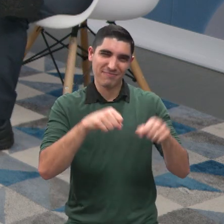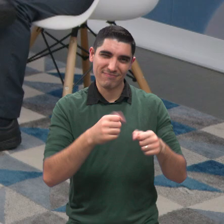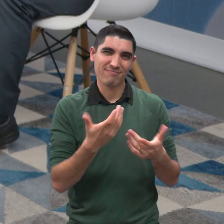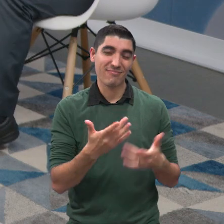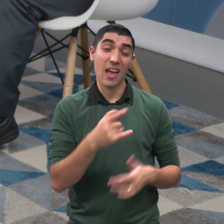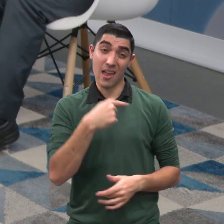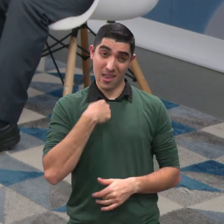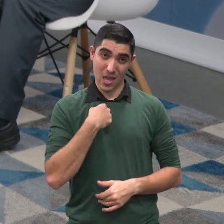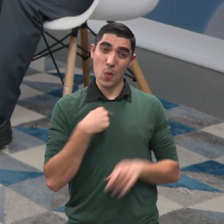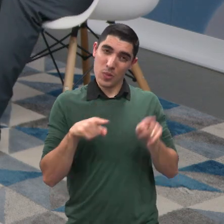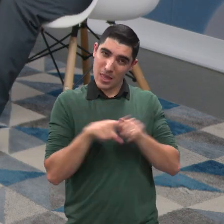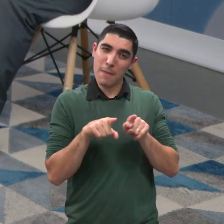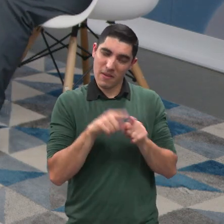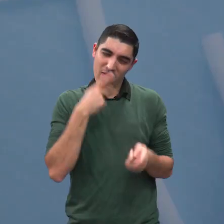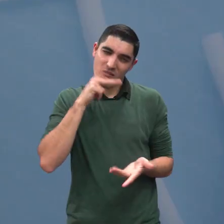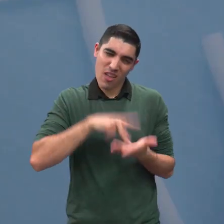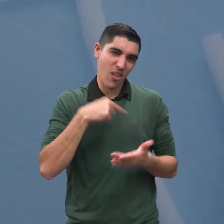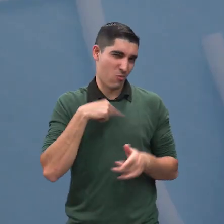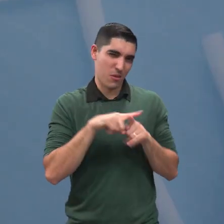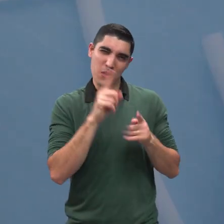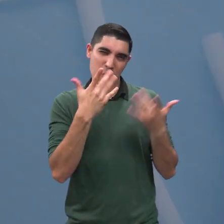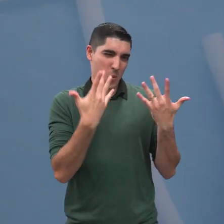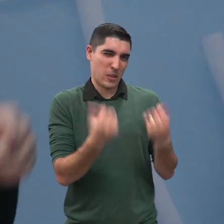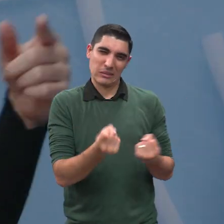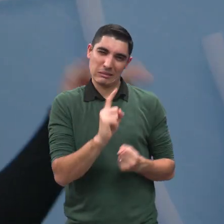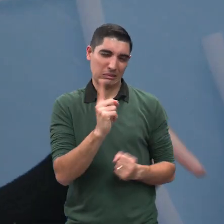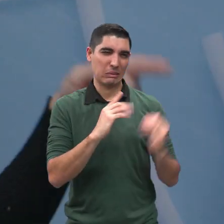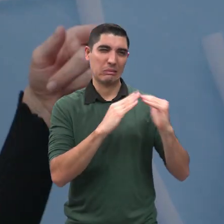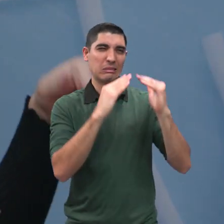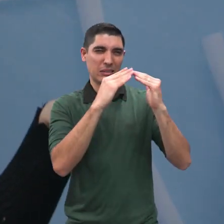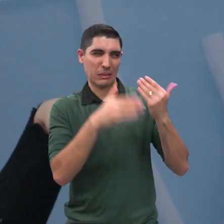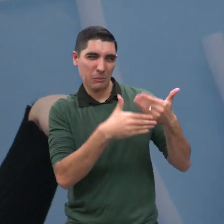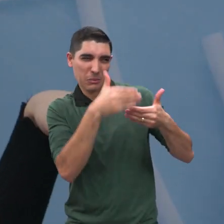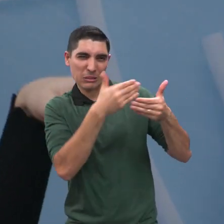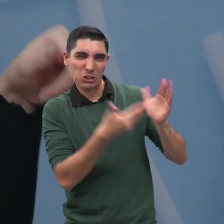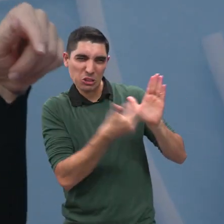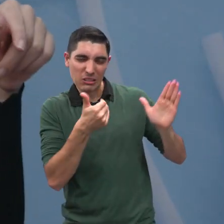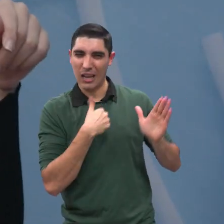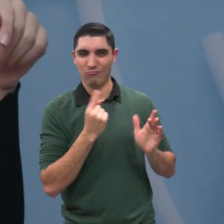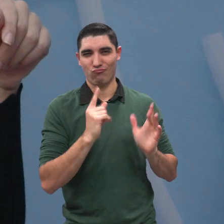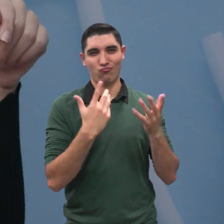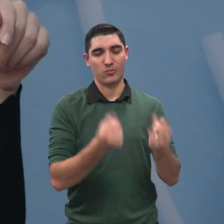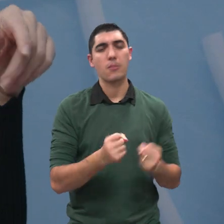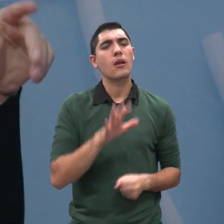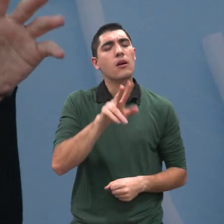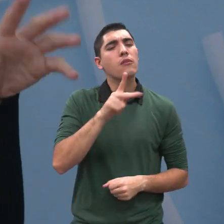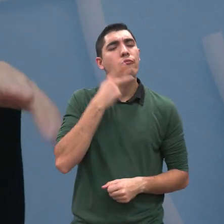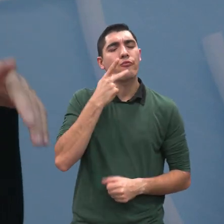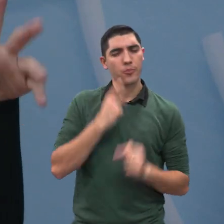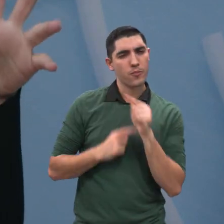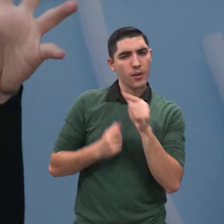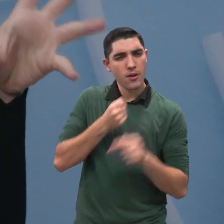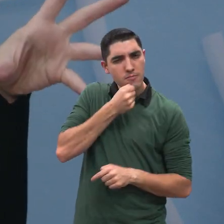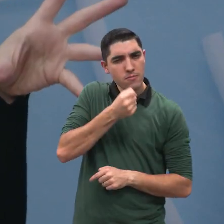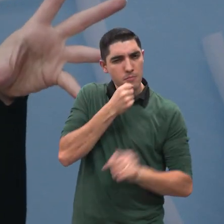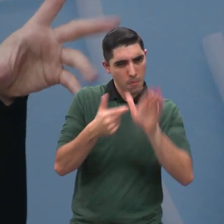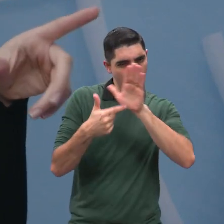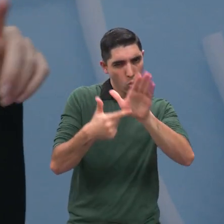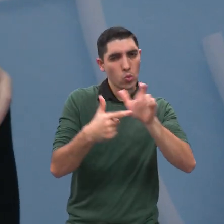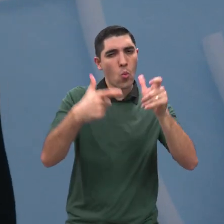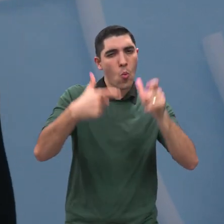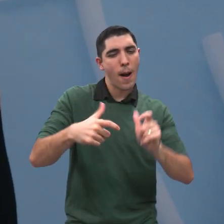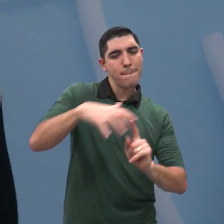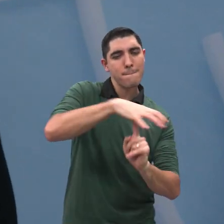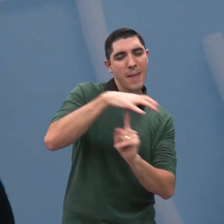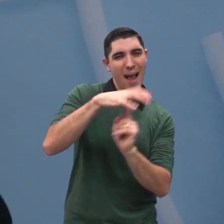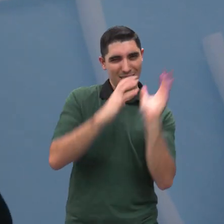Sim. Eu também não arriscaria. Mas primeiro eu quero falar, a gente começou a reportagem falando do Vicente Aranha, né?